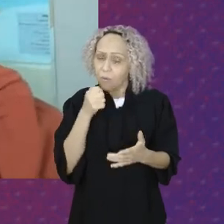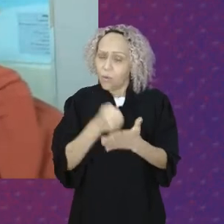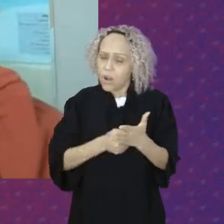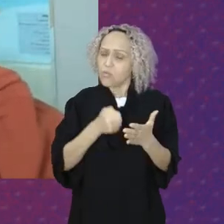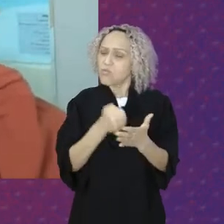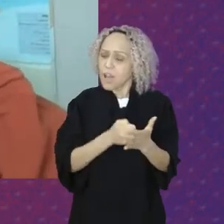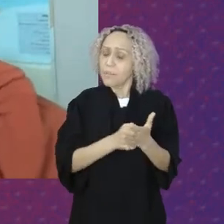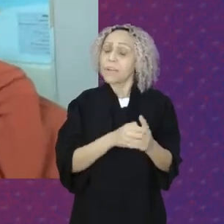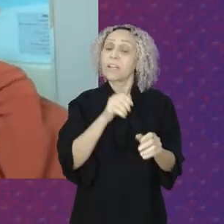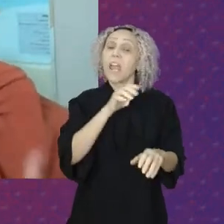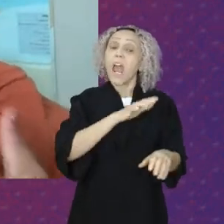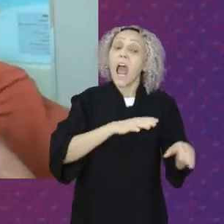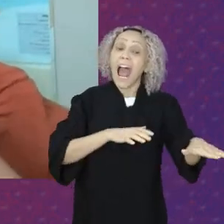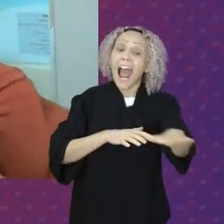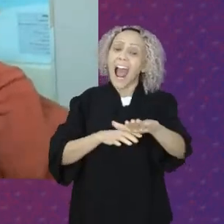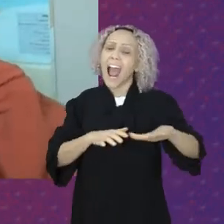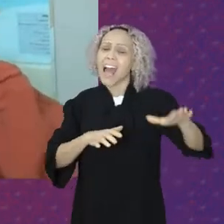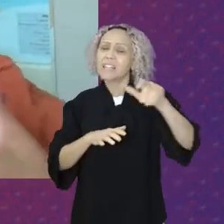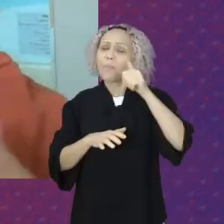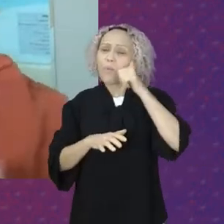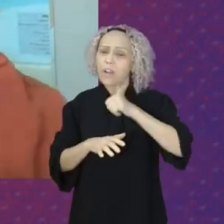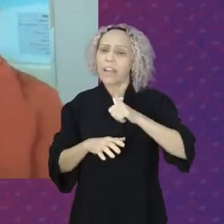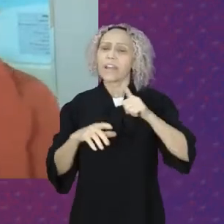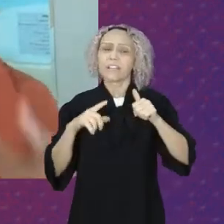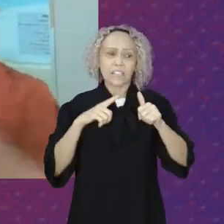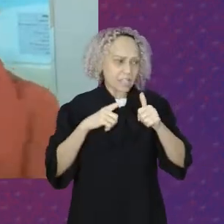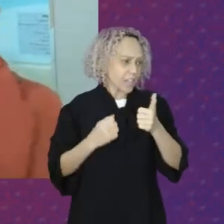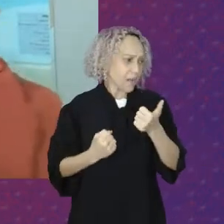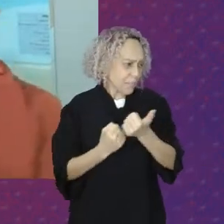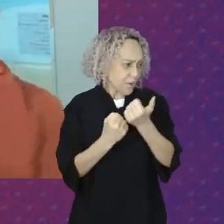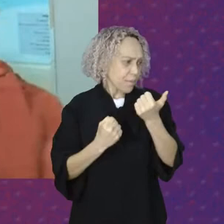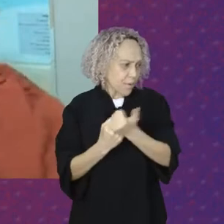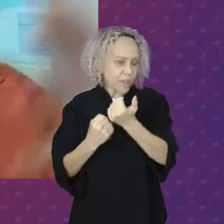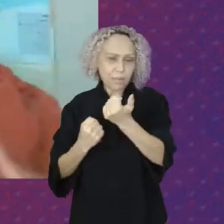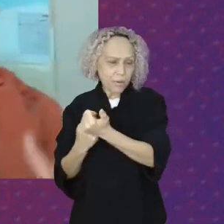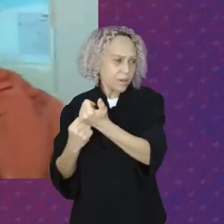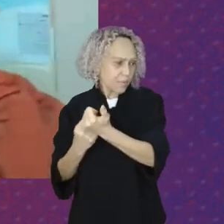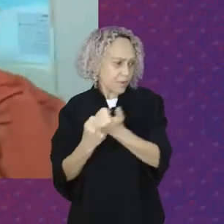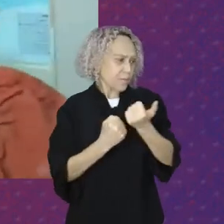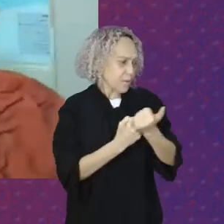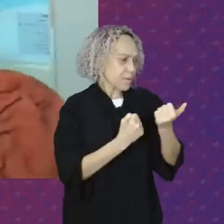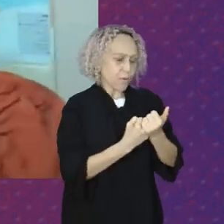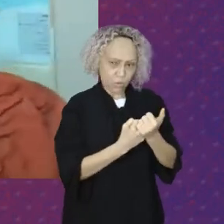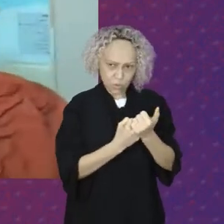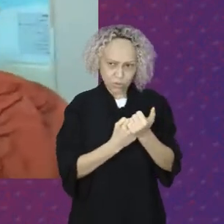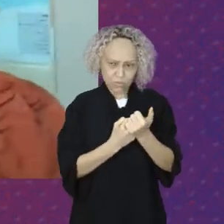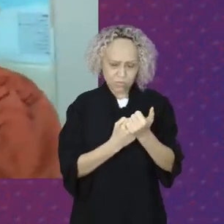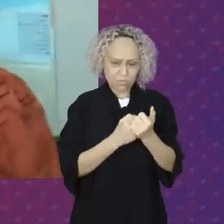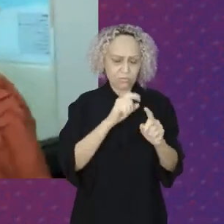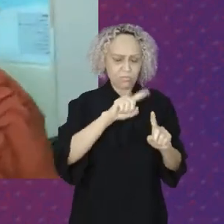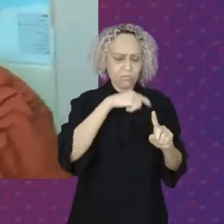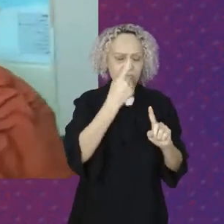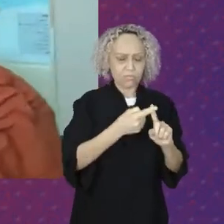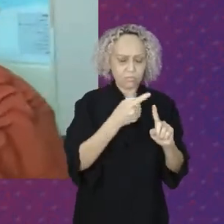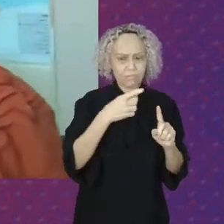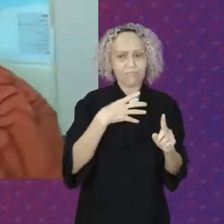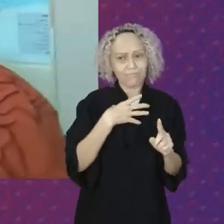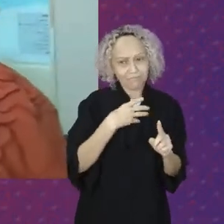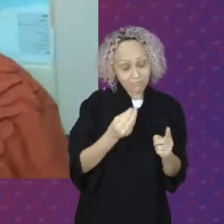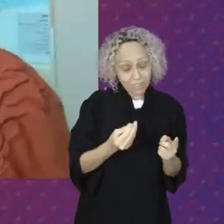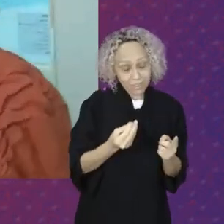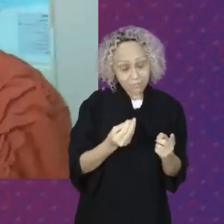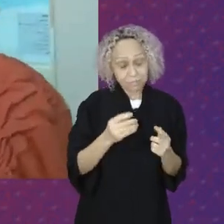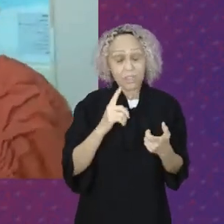recupera muito mais rápido, a nossa questão da autoestima feminina, ela volta toda. Eu tinha que me arrumar, eu tinha que me